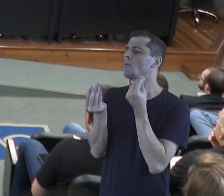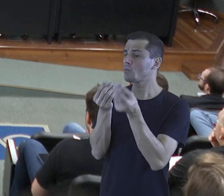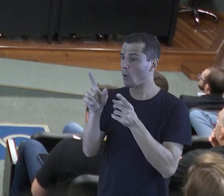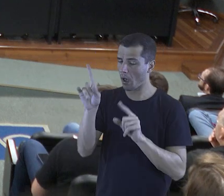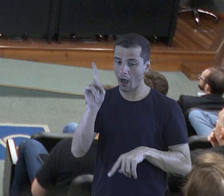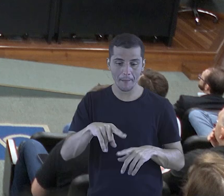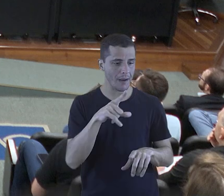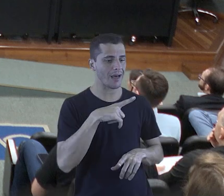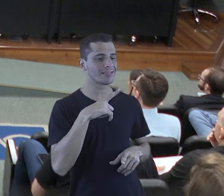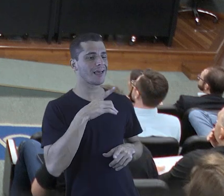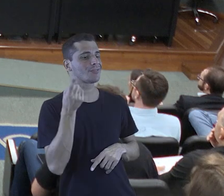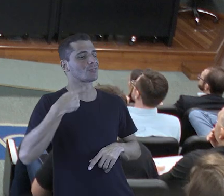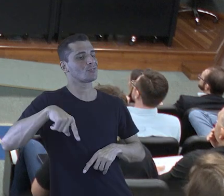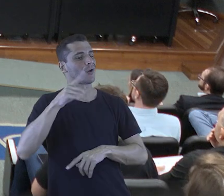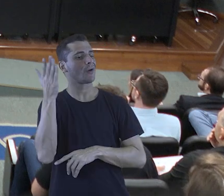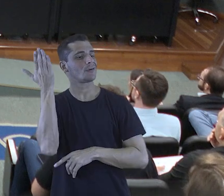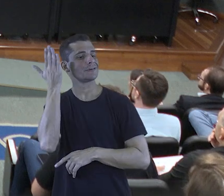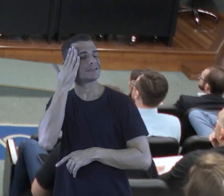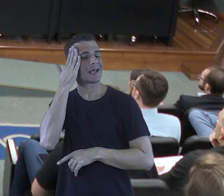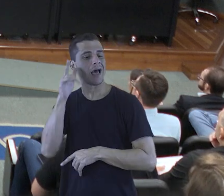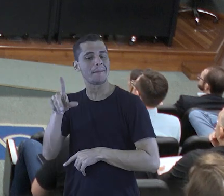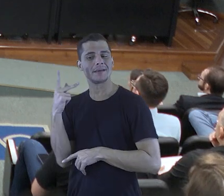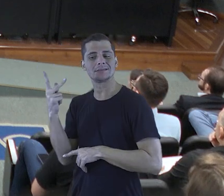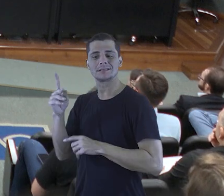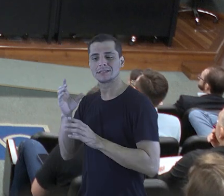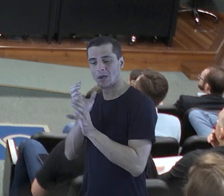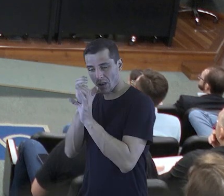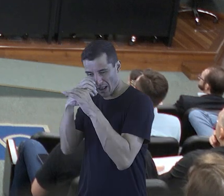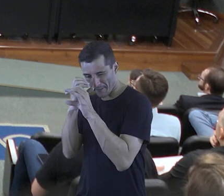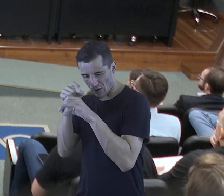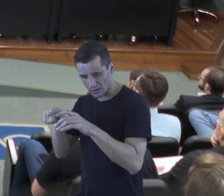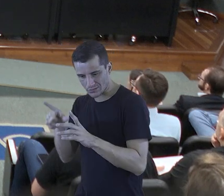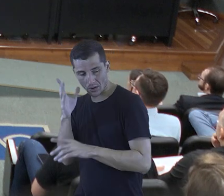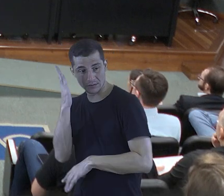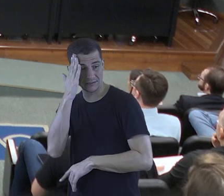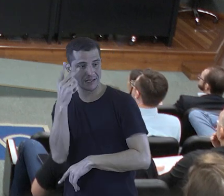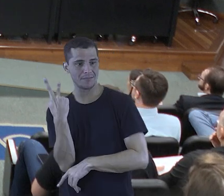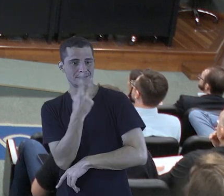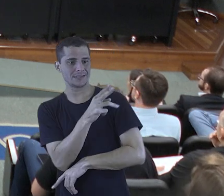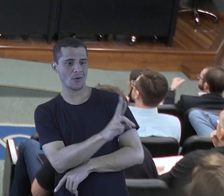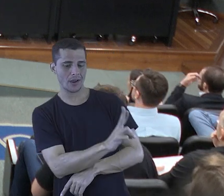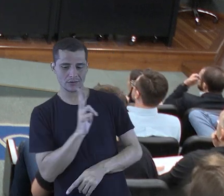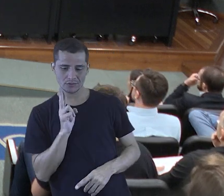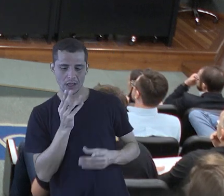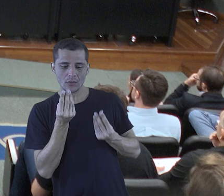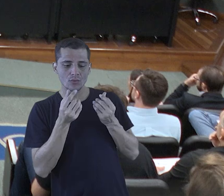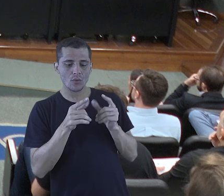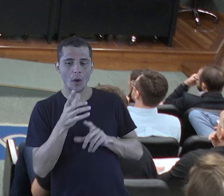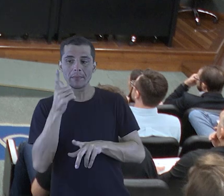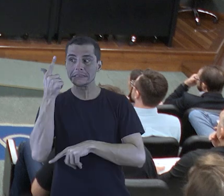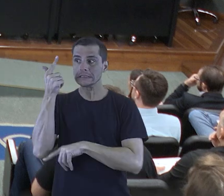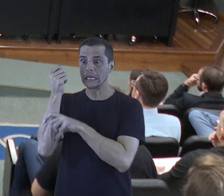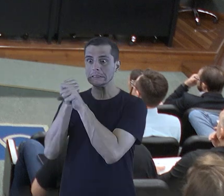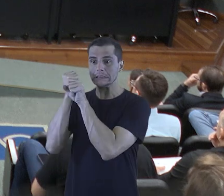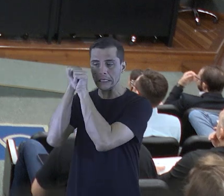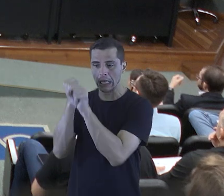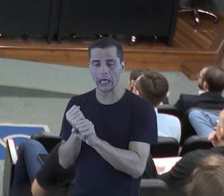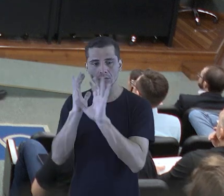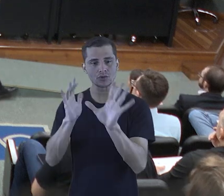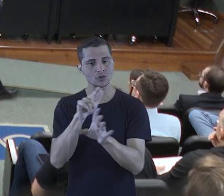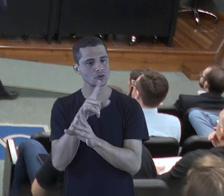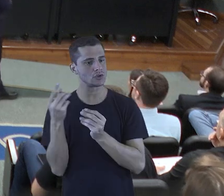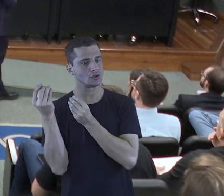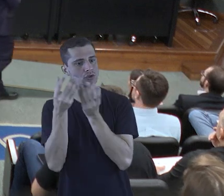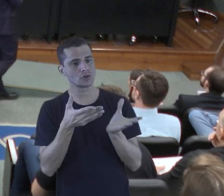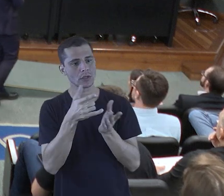Mas é que o seu colesterol está muito alto. Quem te disse isso? Como é que você sabe? É que nós acompanhamos os exames laboratoriais de nossos clientes e temos